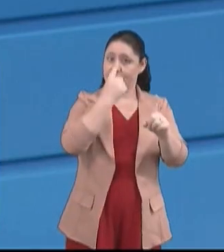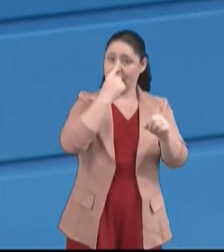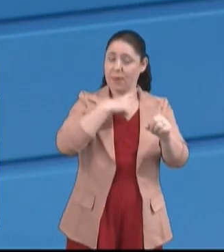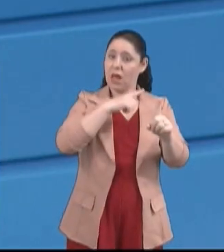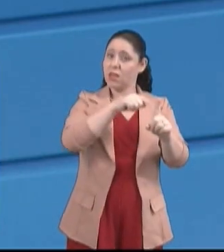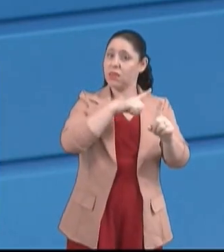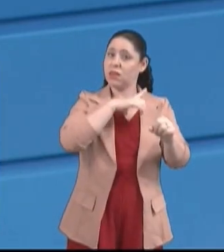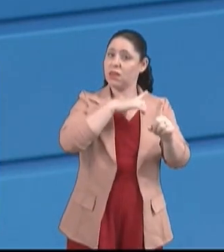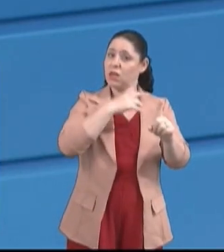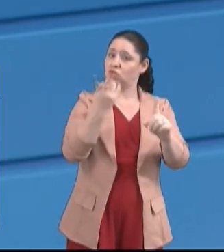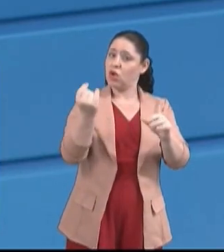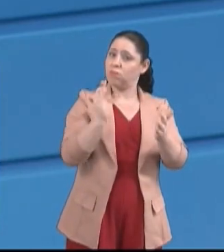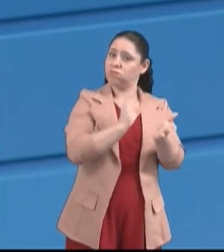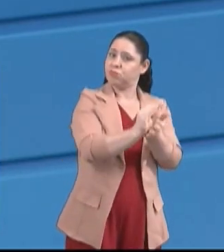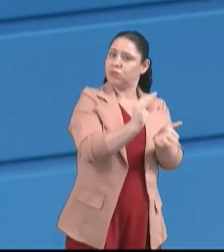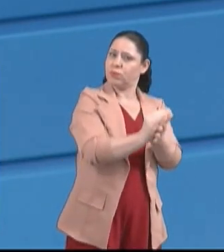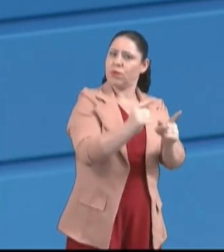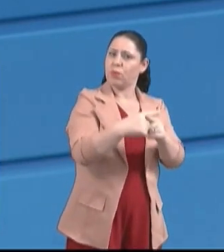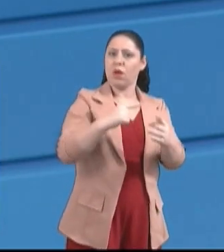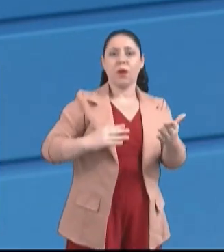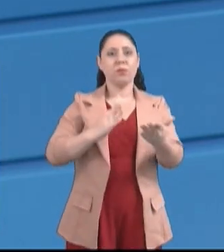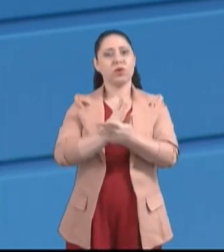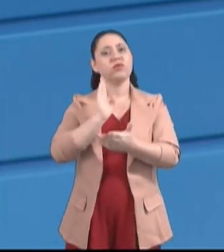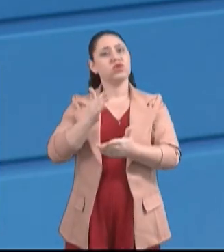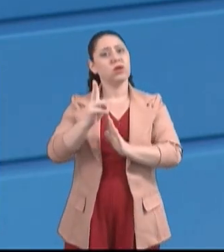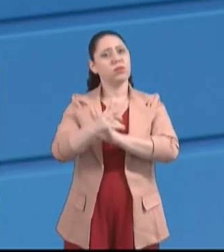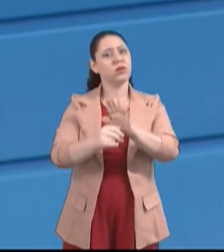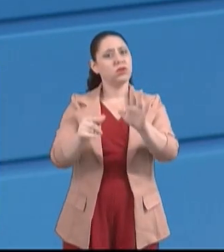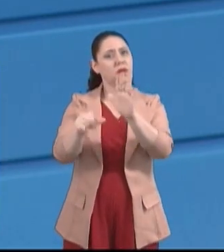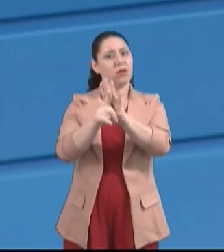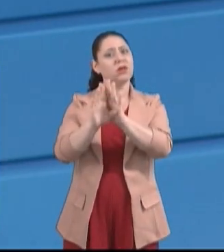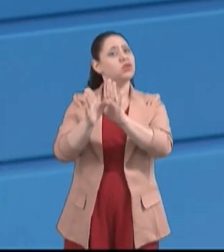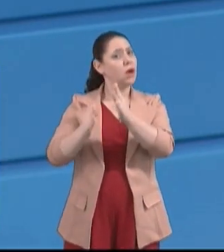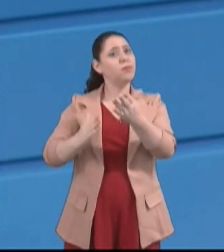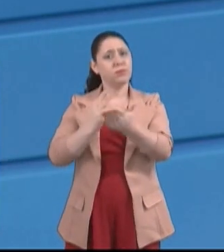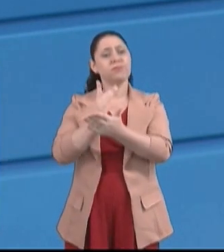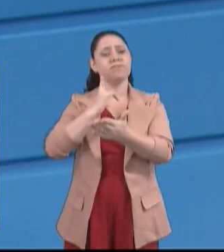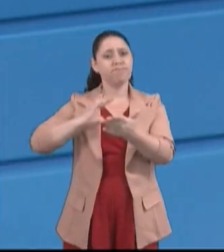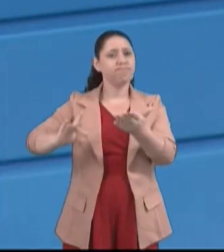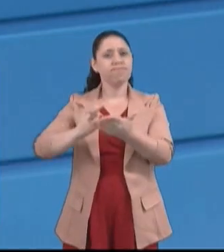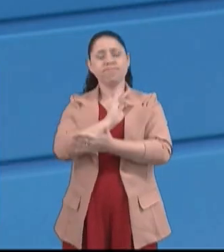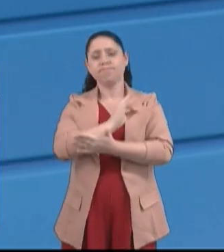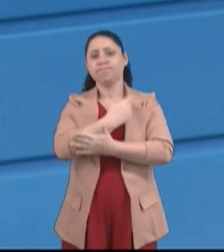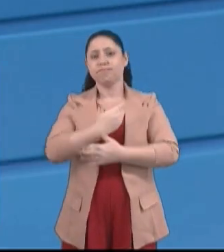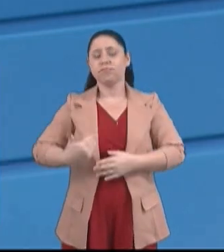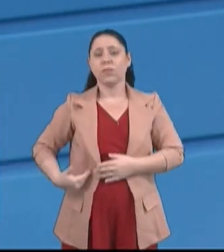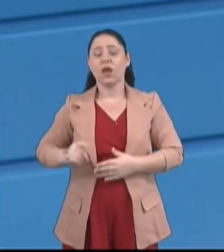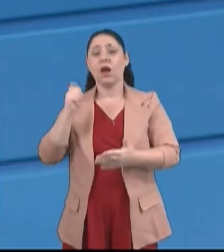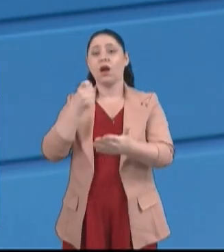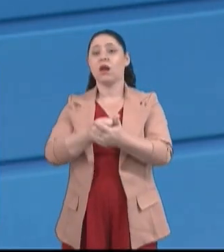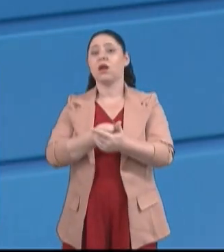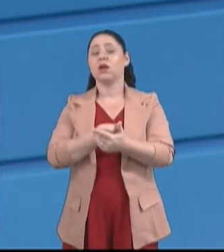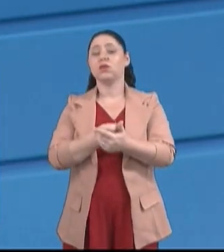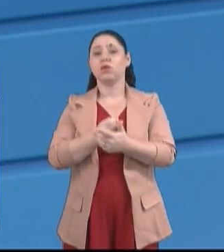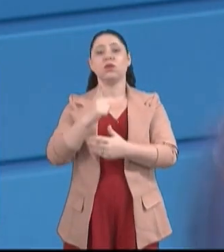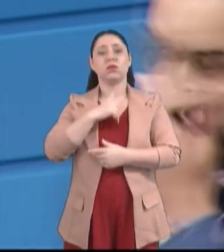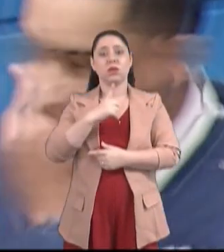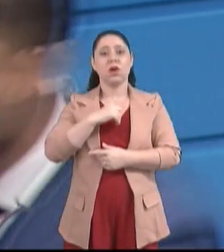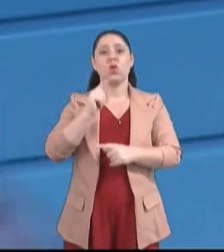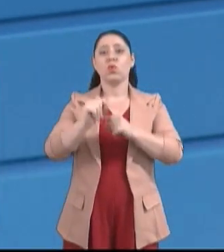este programa, porque nós aprovamos aqui uma lei que garante que